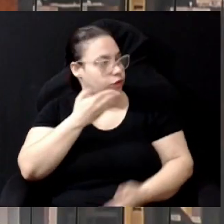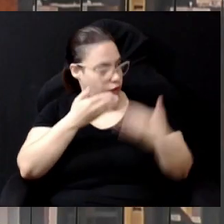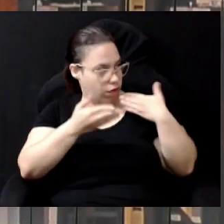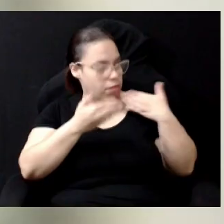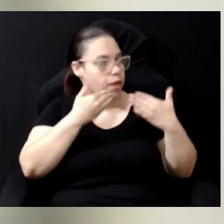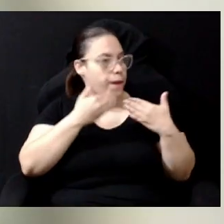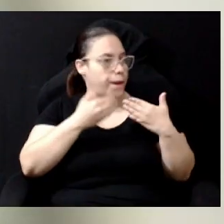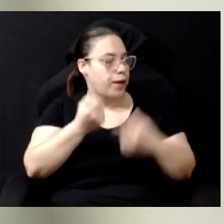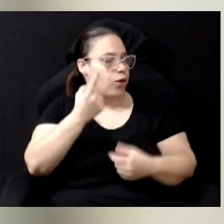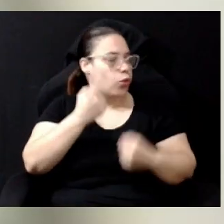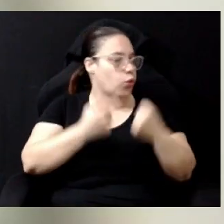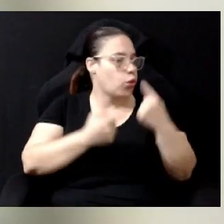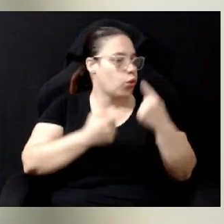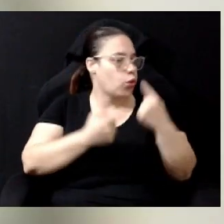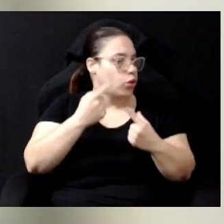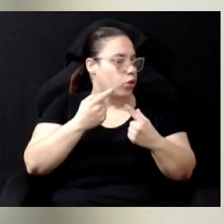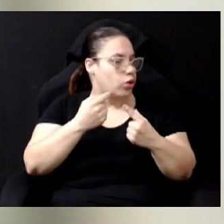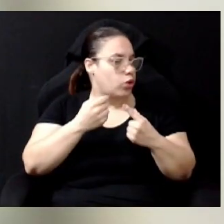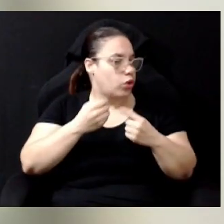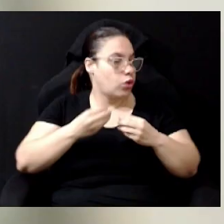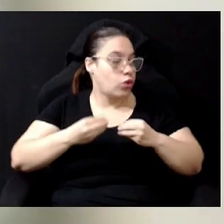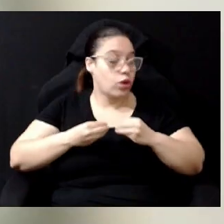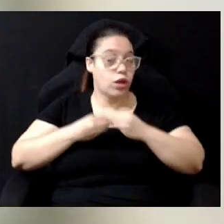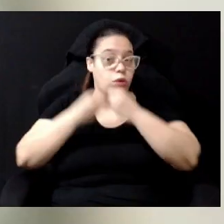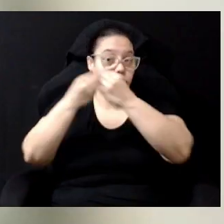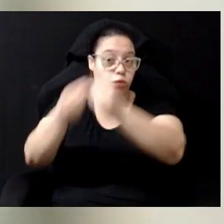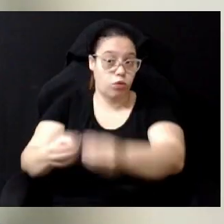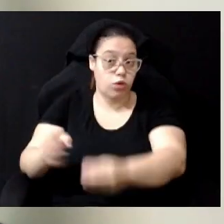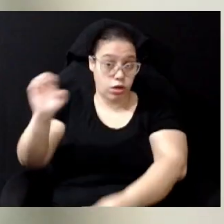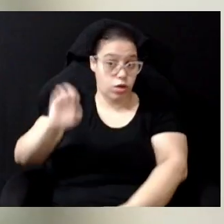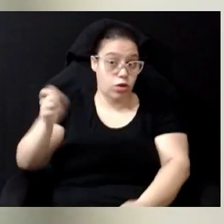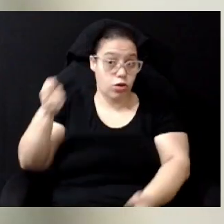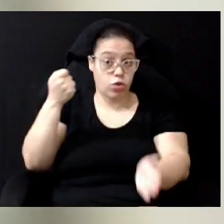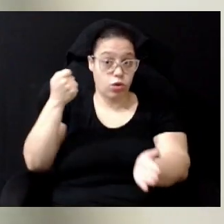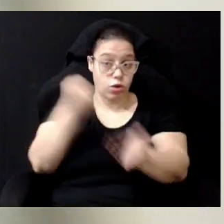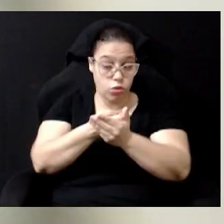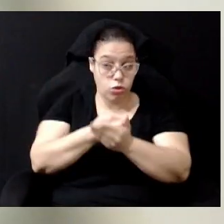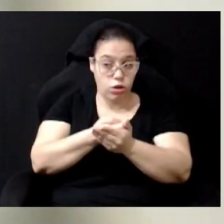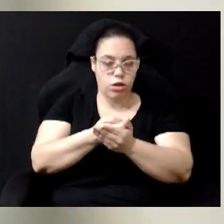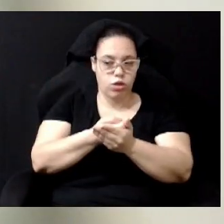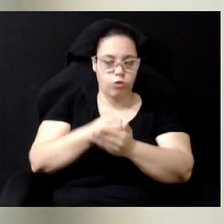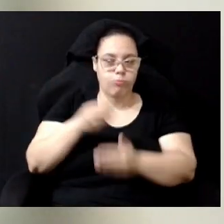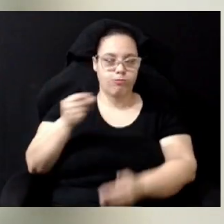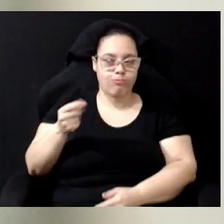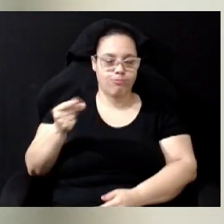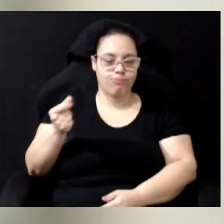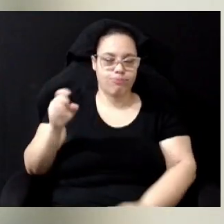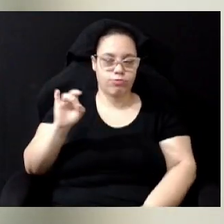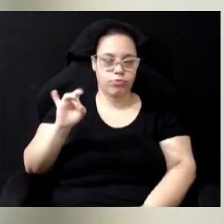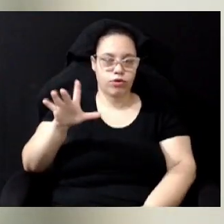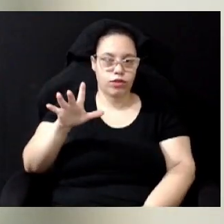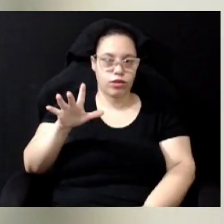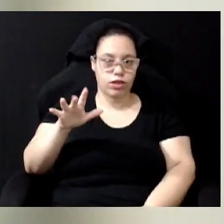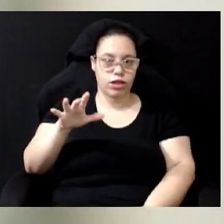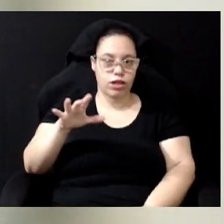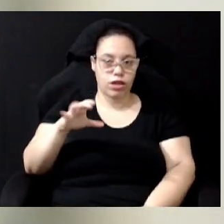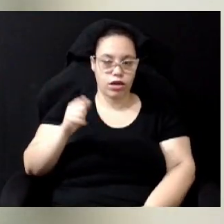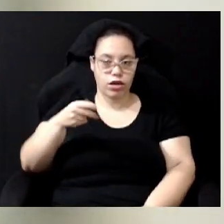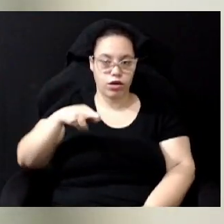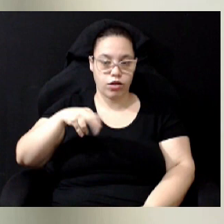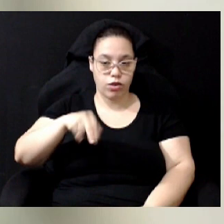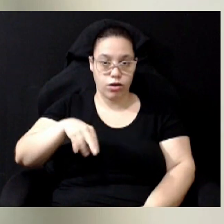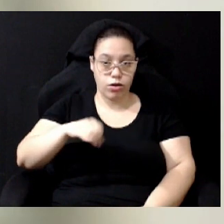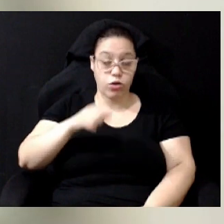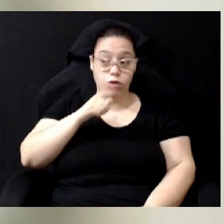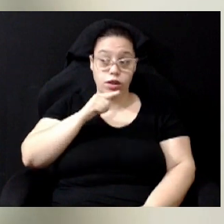Como eu comentei, alguns mercados, quem exporta para a Europa, por exemplo, isso já é obrigatório há alguns anos. E se falar não só de pegada de carbono, mas